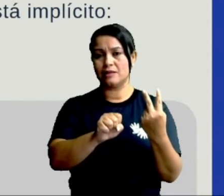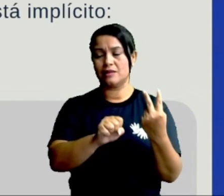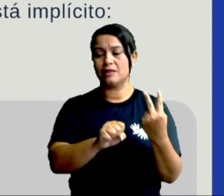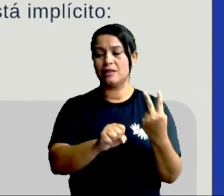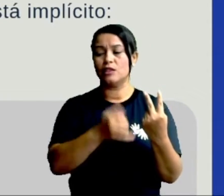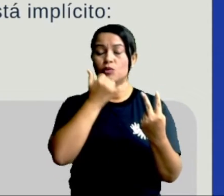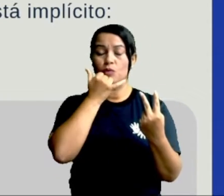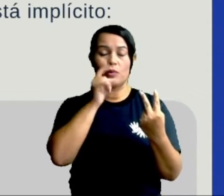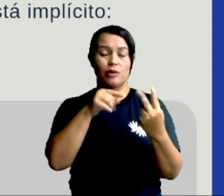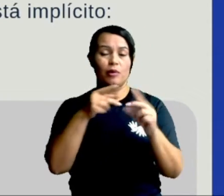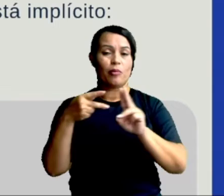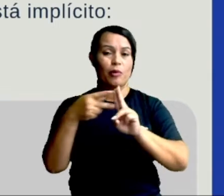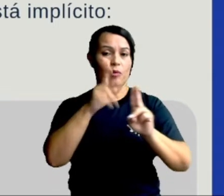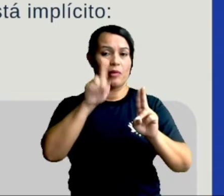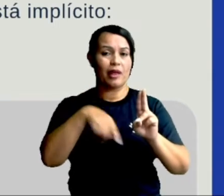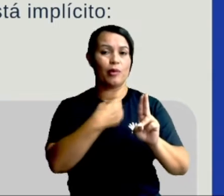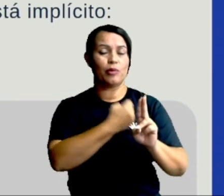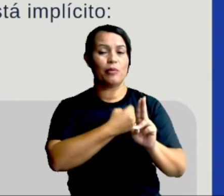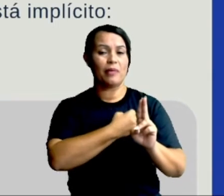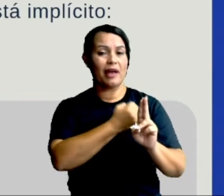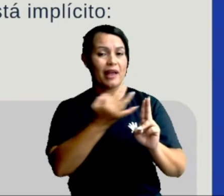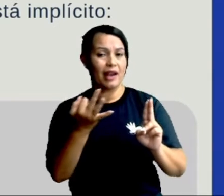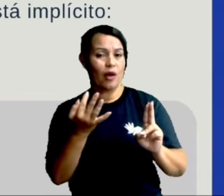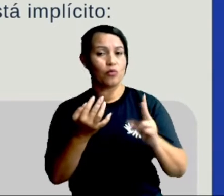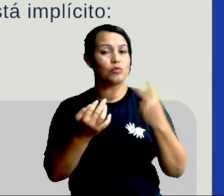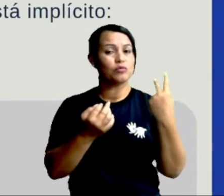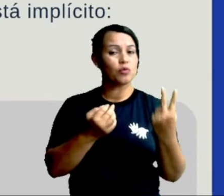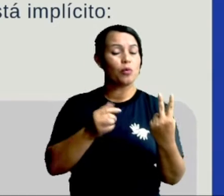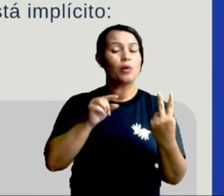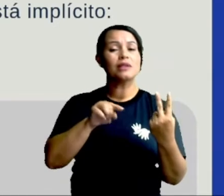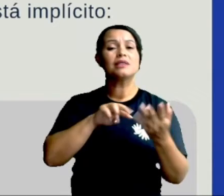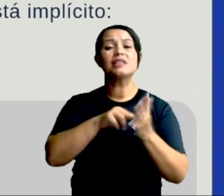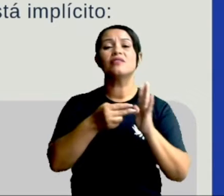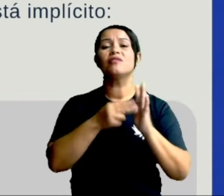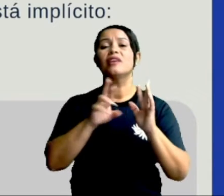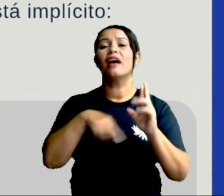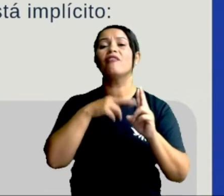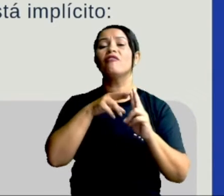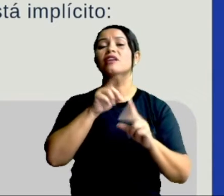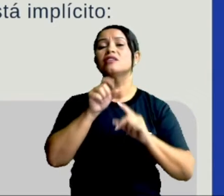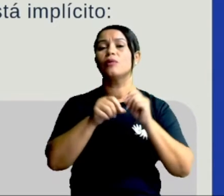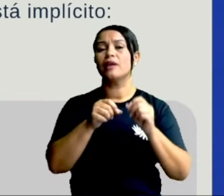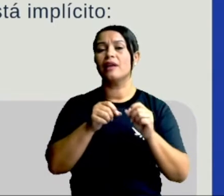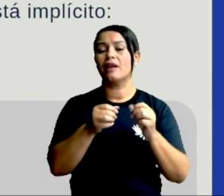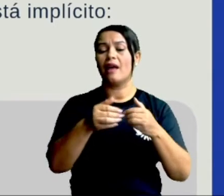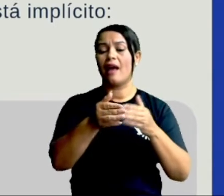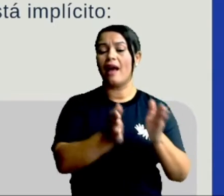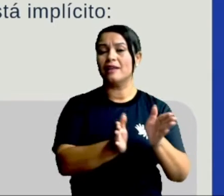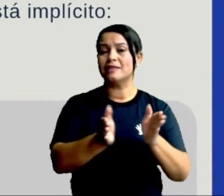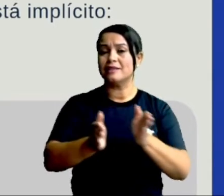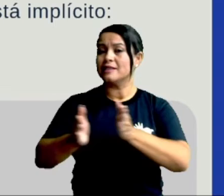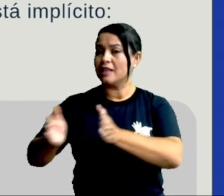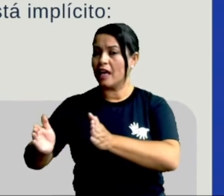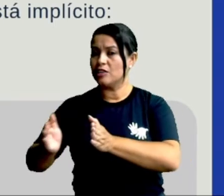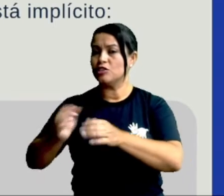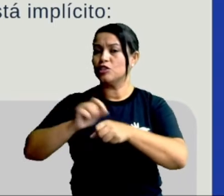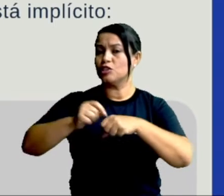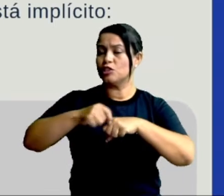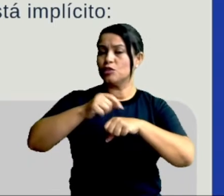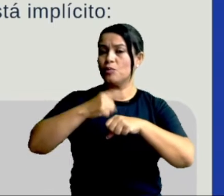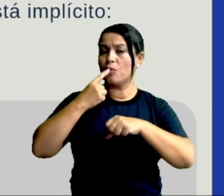Desculpe, é um numeral, né? Se refere a expressão aí, as caixas de morango. Então,